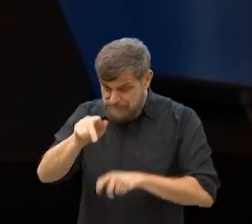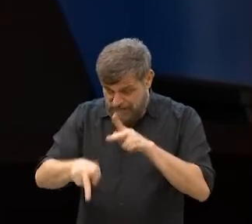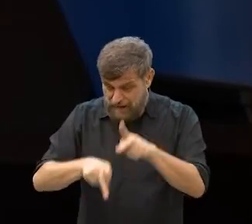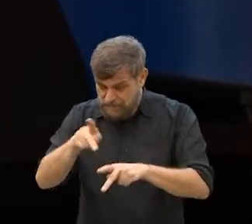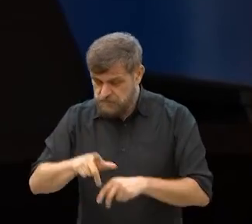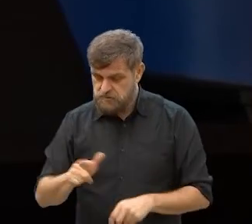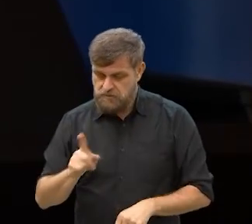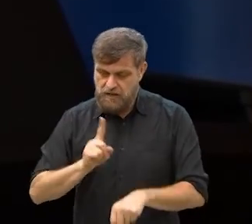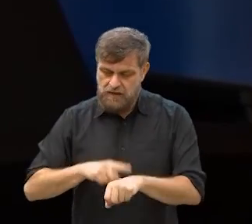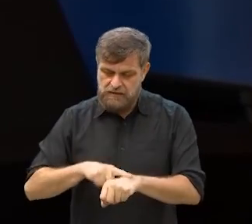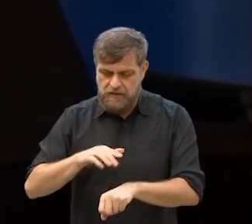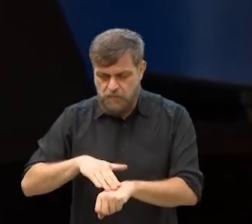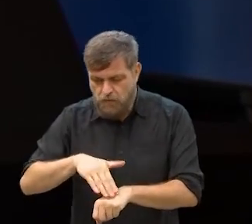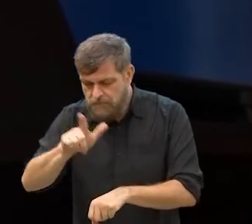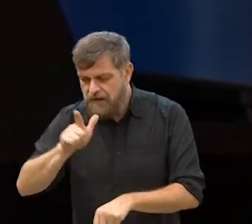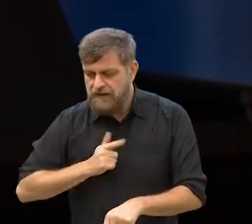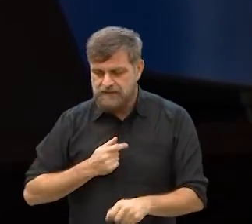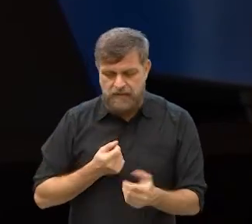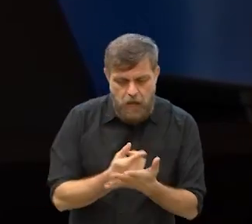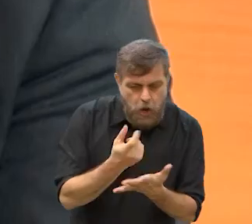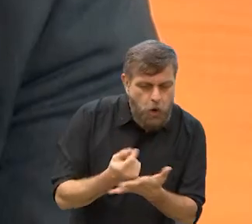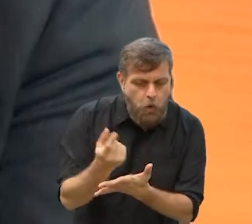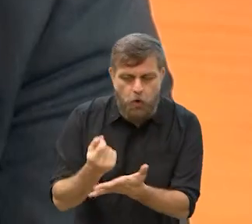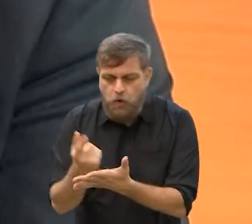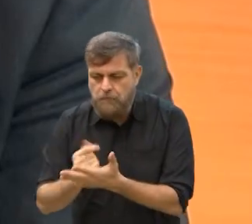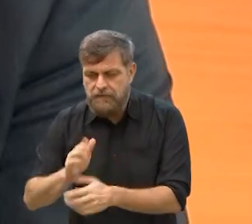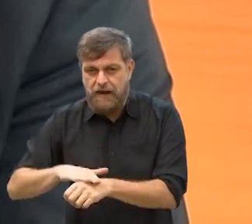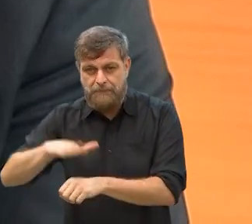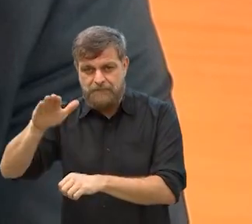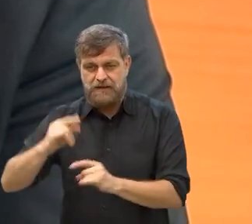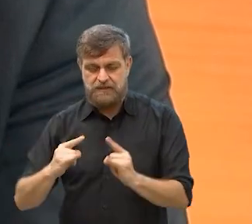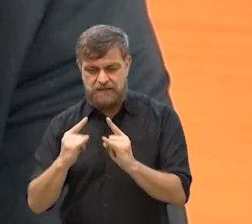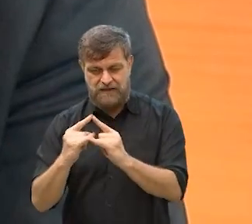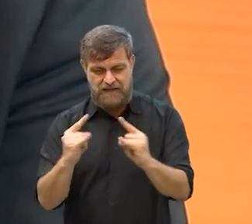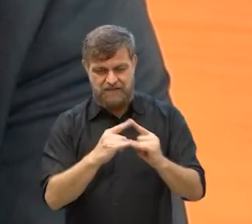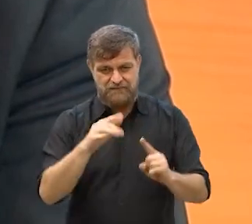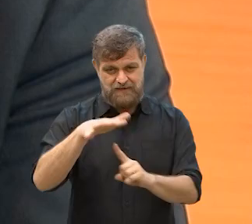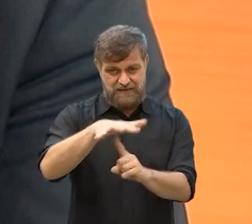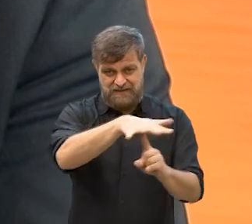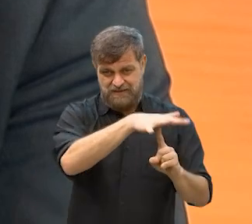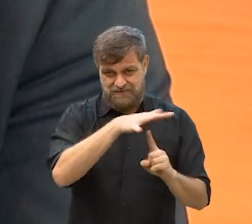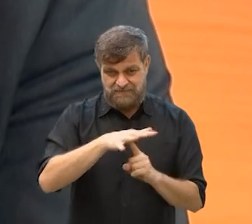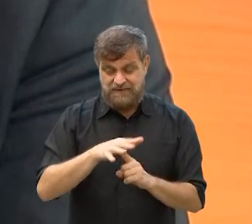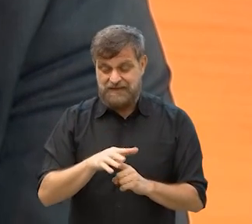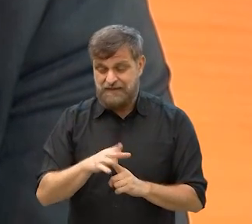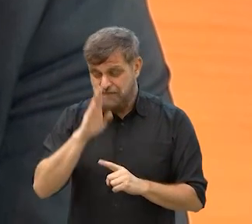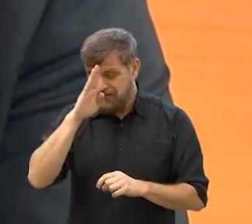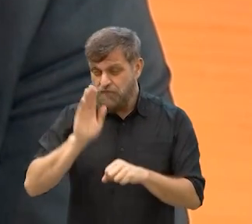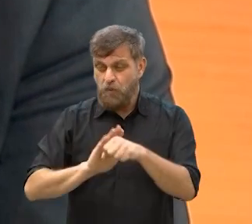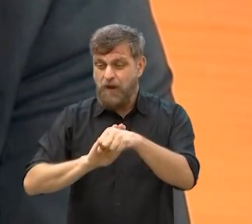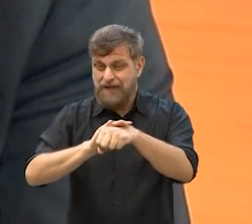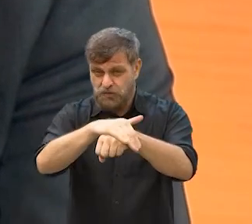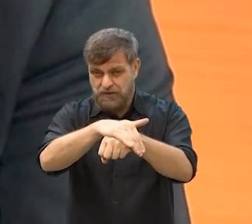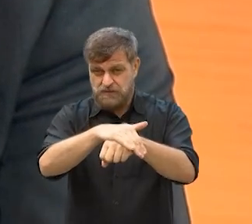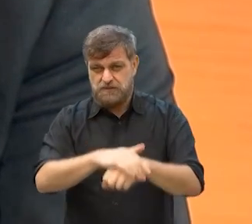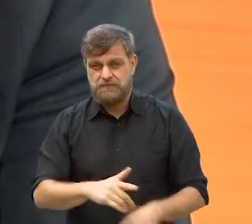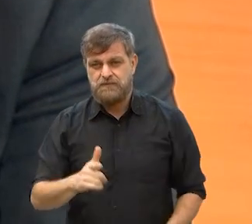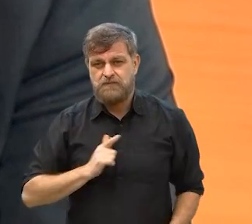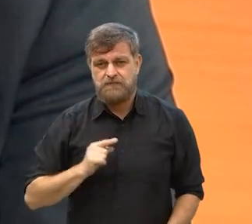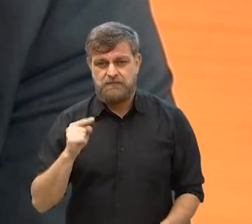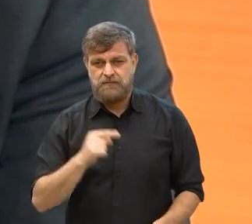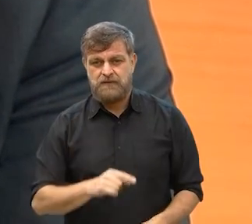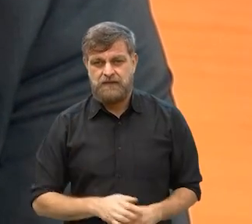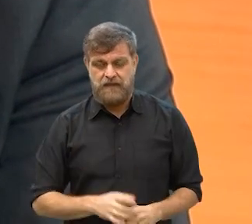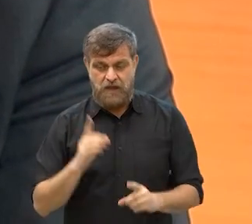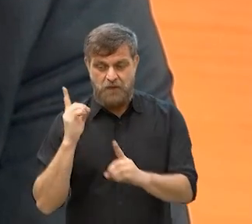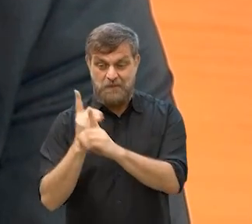mais tempo com isso, adquirindo mais produtos? As feiras, principalmente as noturnas, elas viraram um